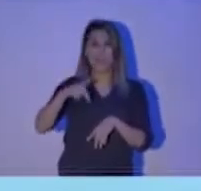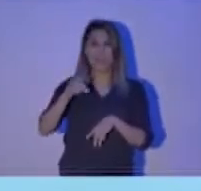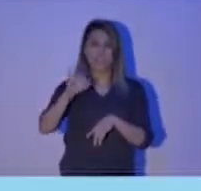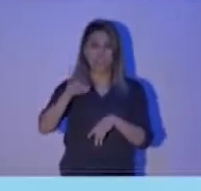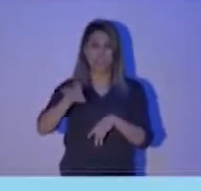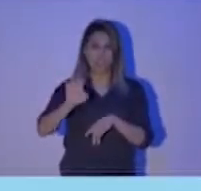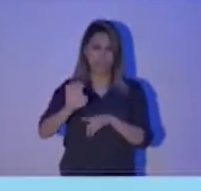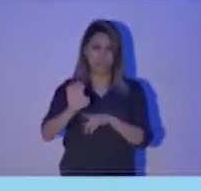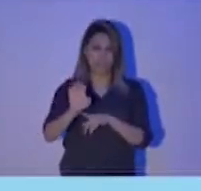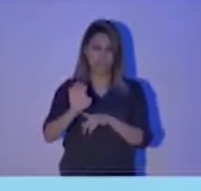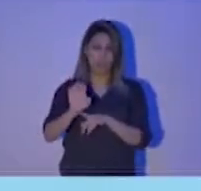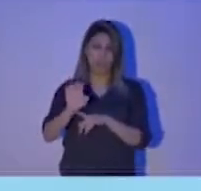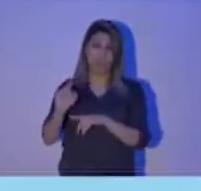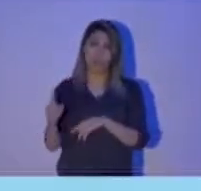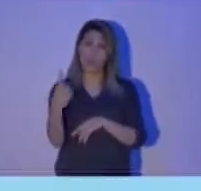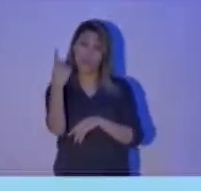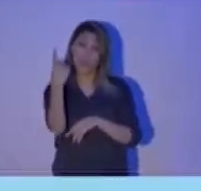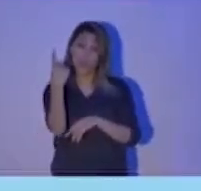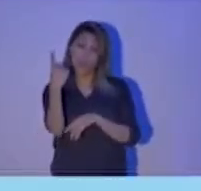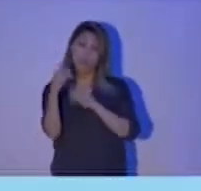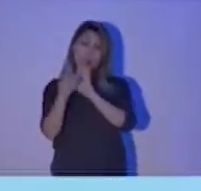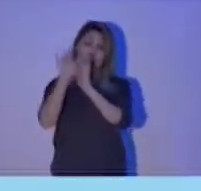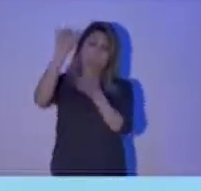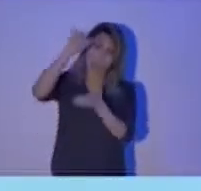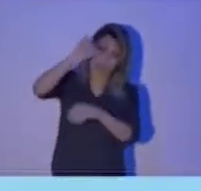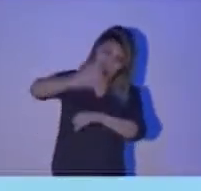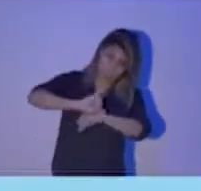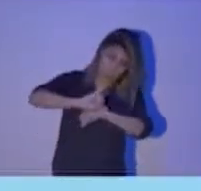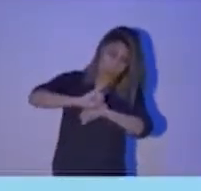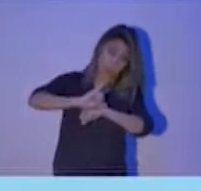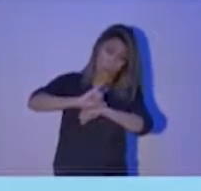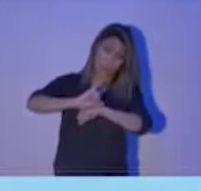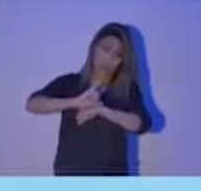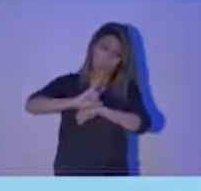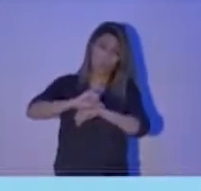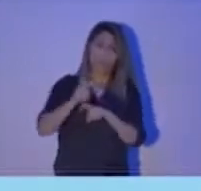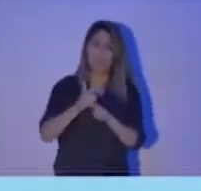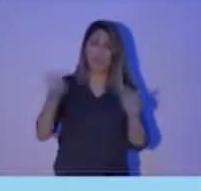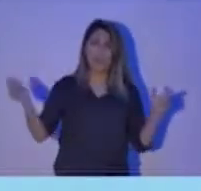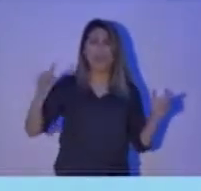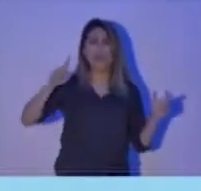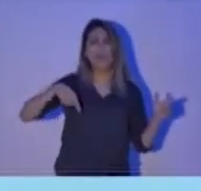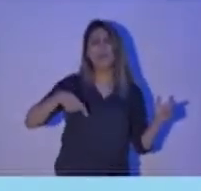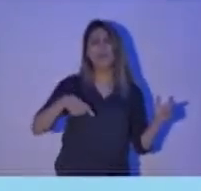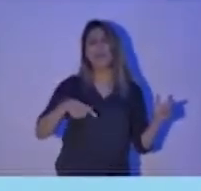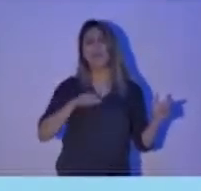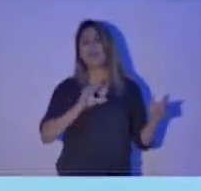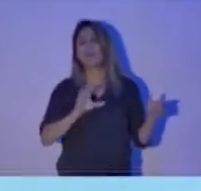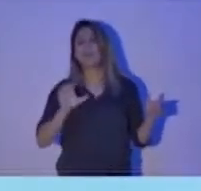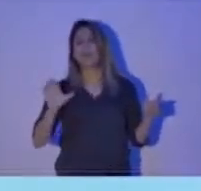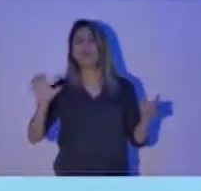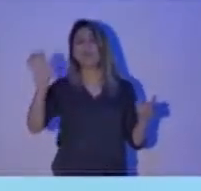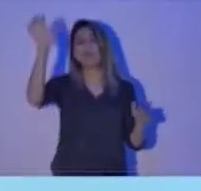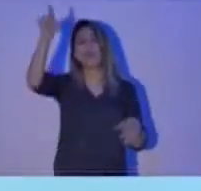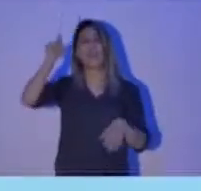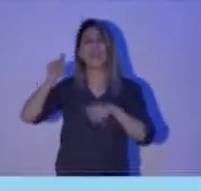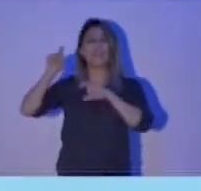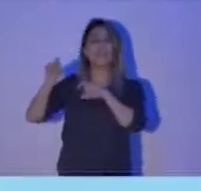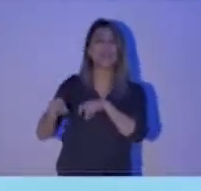grande porte e capital. O restante são de cidades de interior, especificamente, no meu caso, uma cidade de